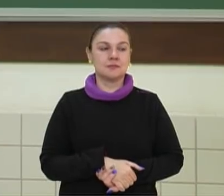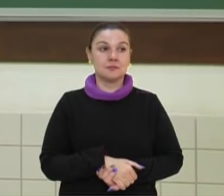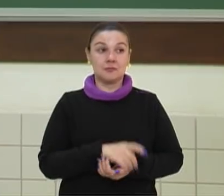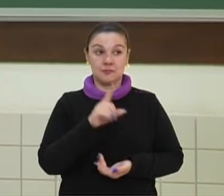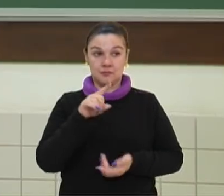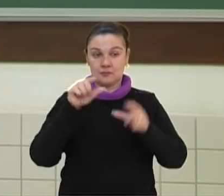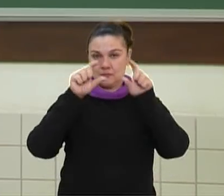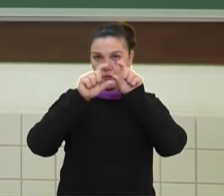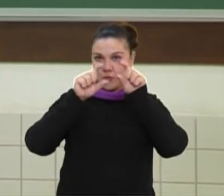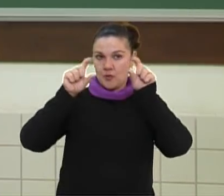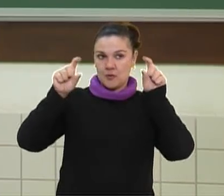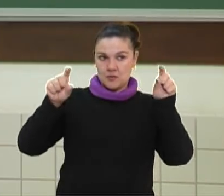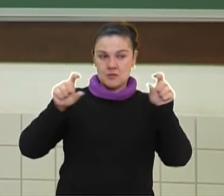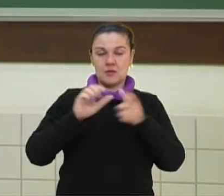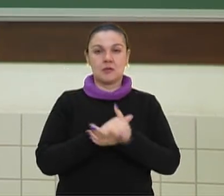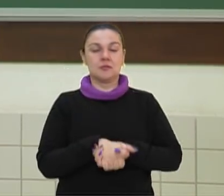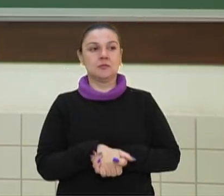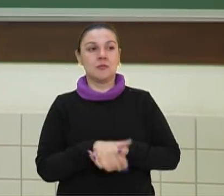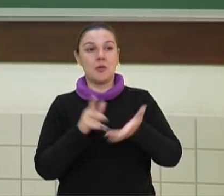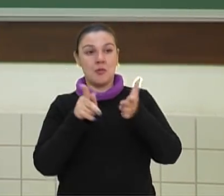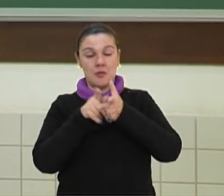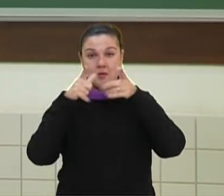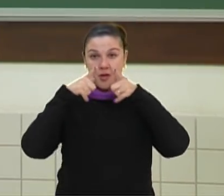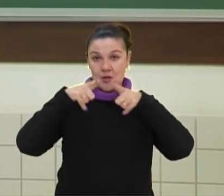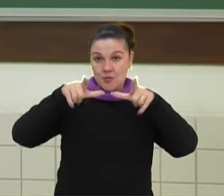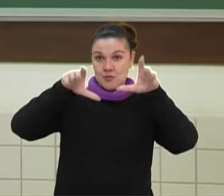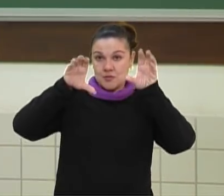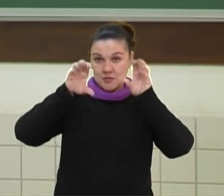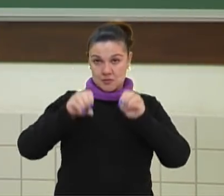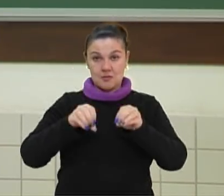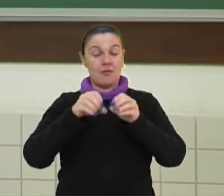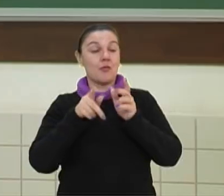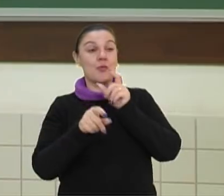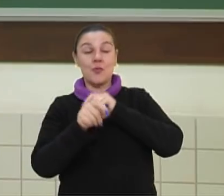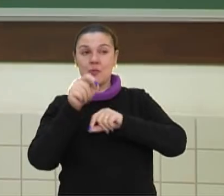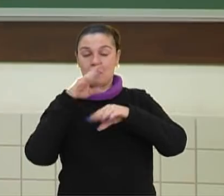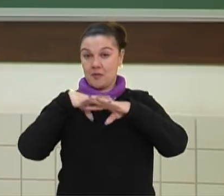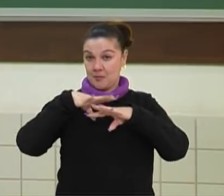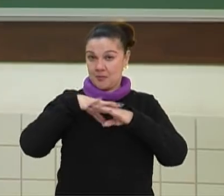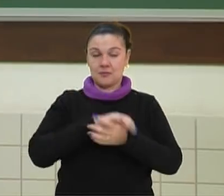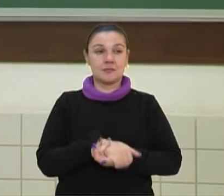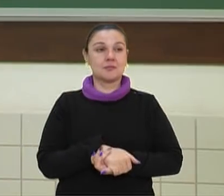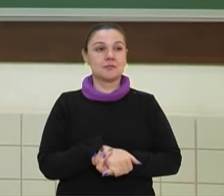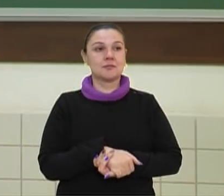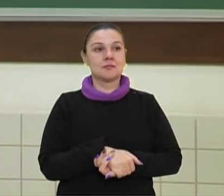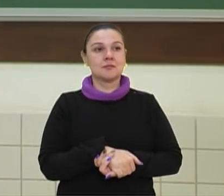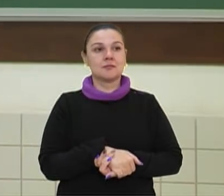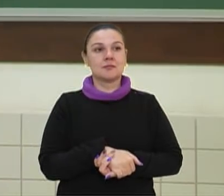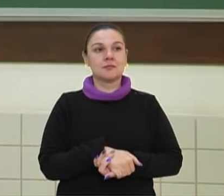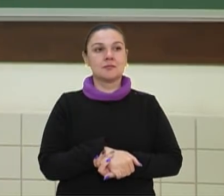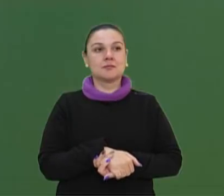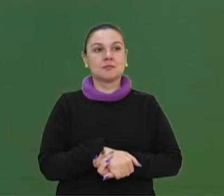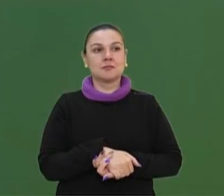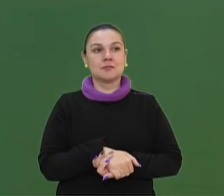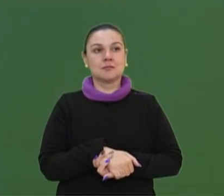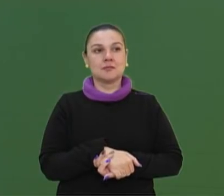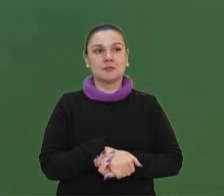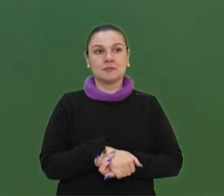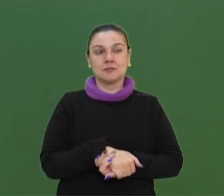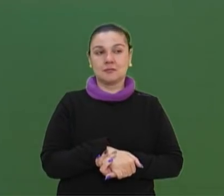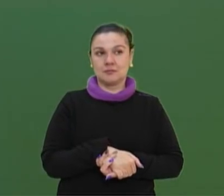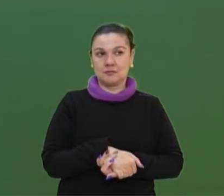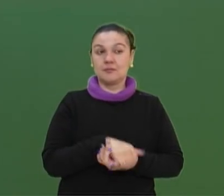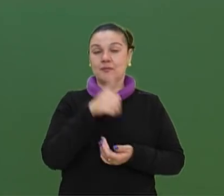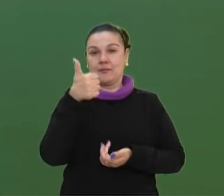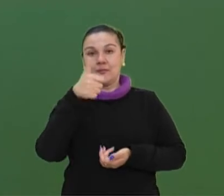o enunciado, né, que é a nossa linguagem matemática, que nós vamos fazer o seguinte, ó. Um